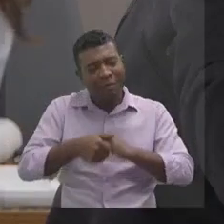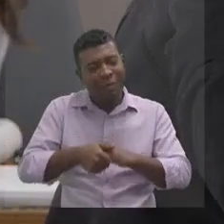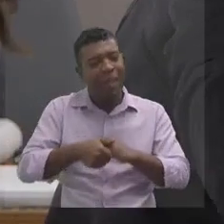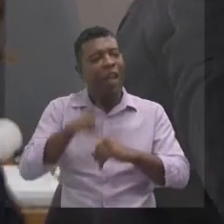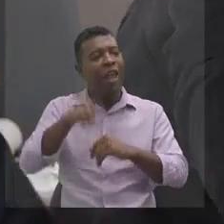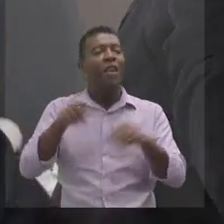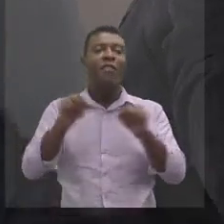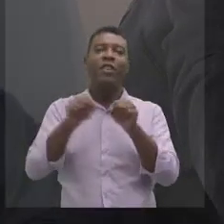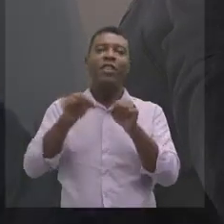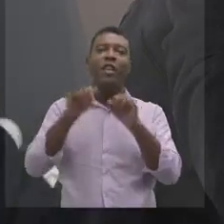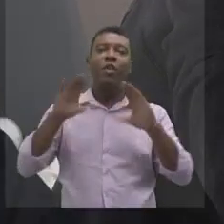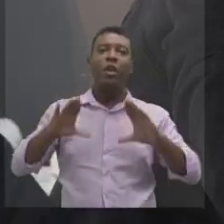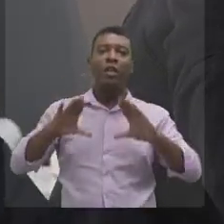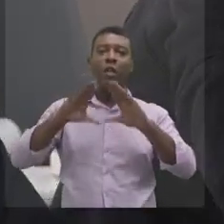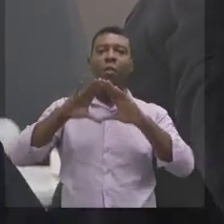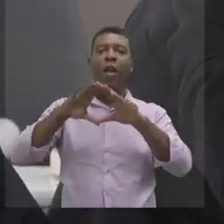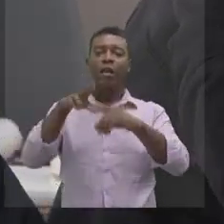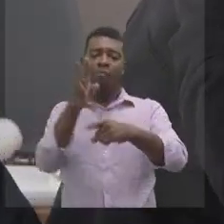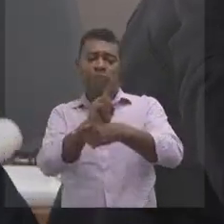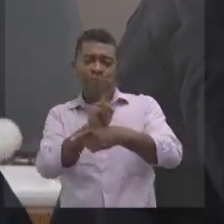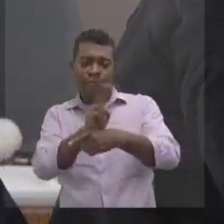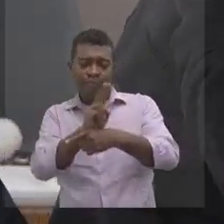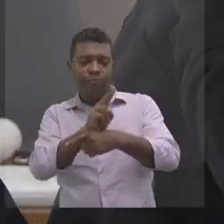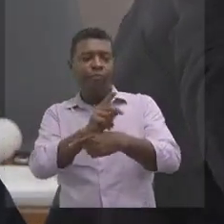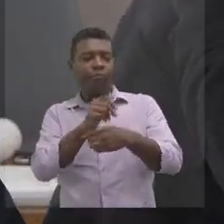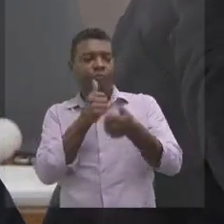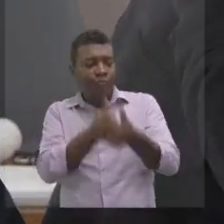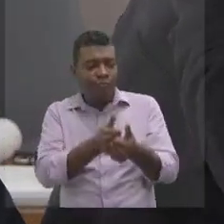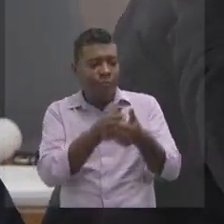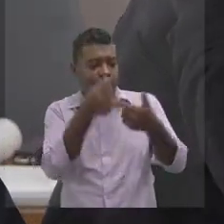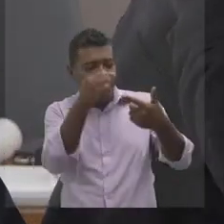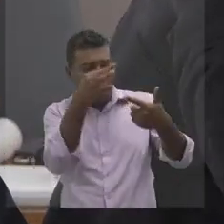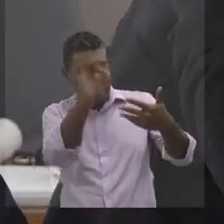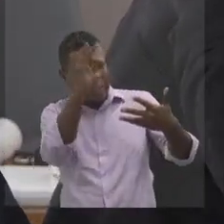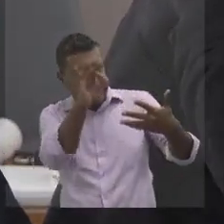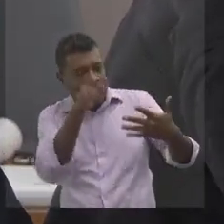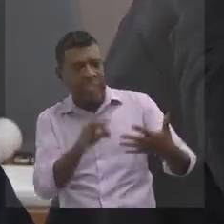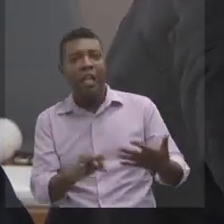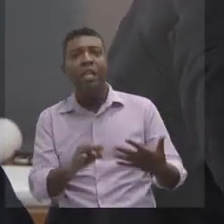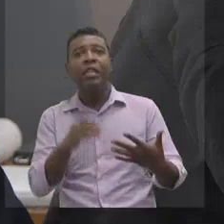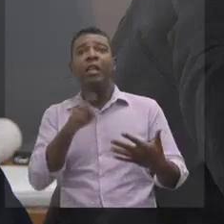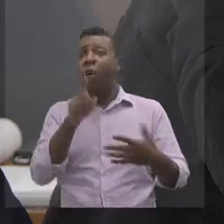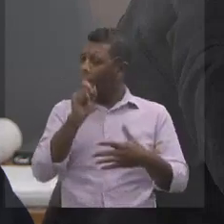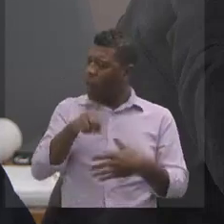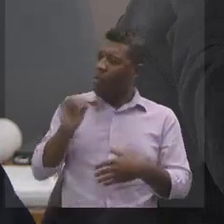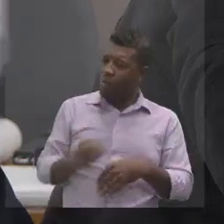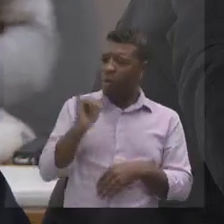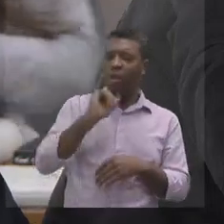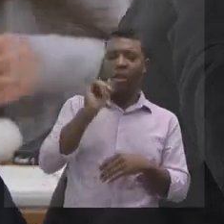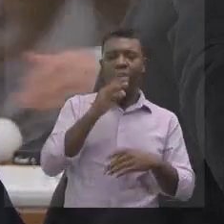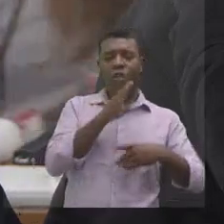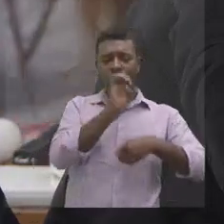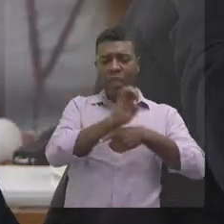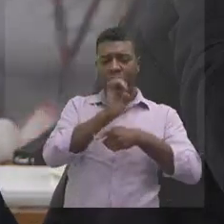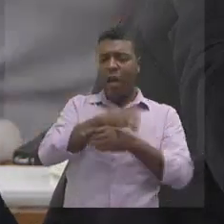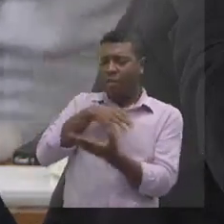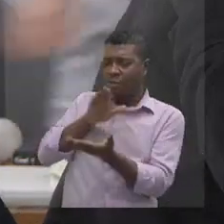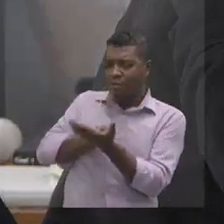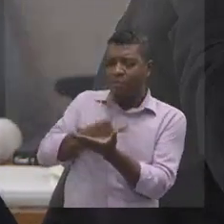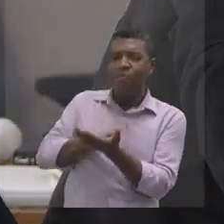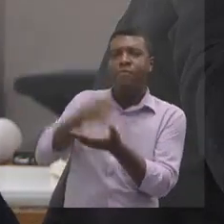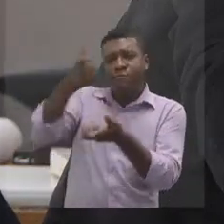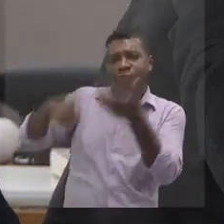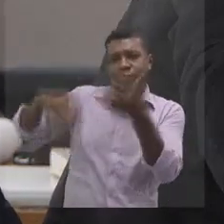Assembleia fiscaliza acho que um evento fundamental para que a gente possa né pelo lado executivo Estadual prestar contas né e para que Assembleia possa aqui